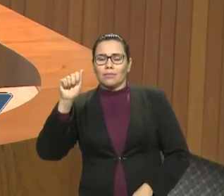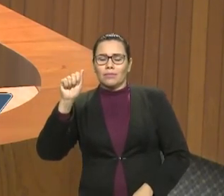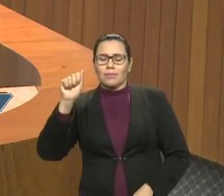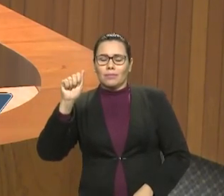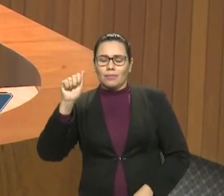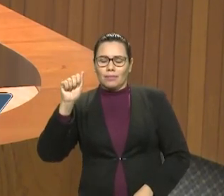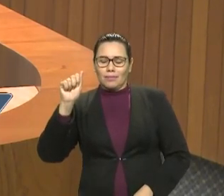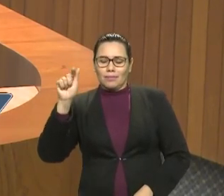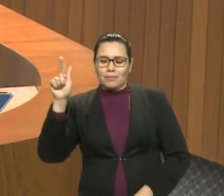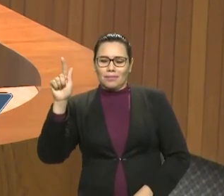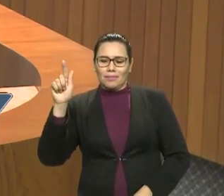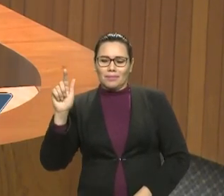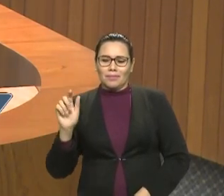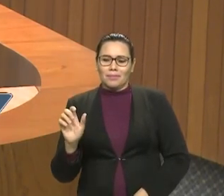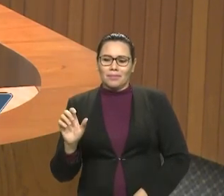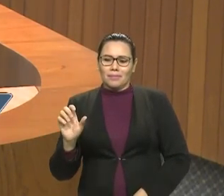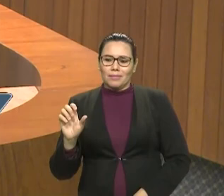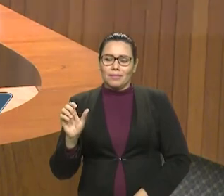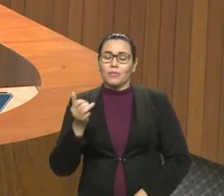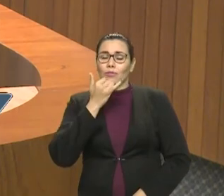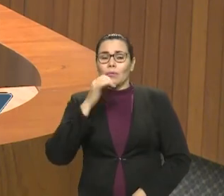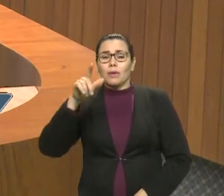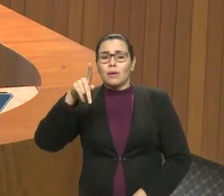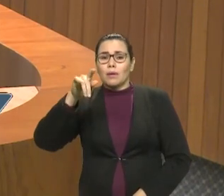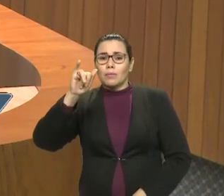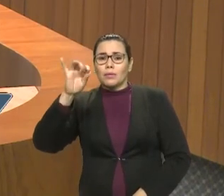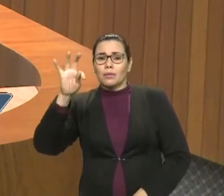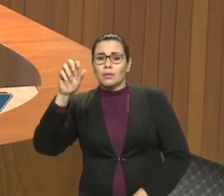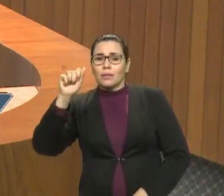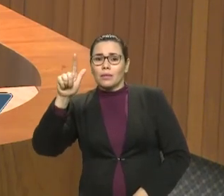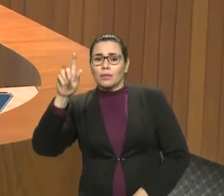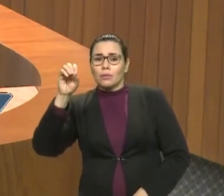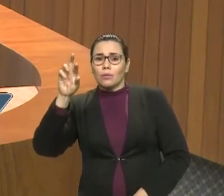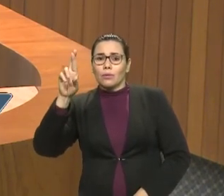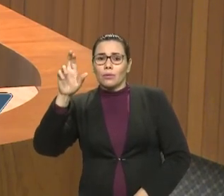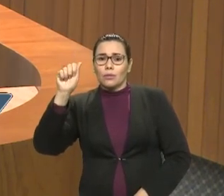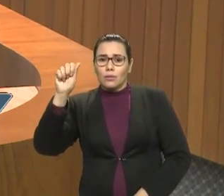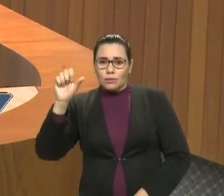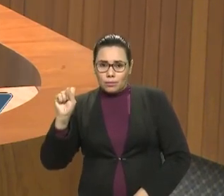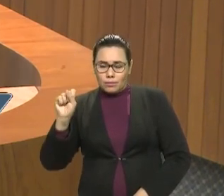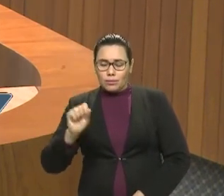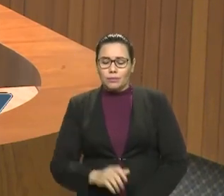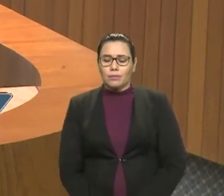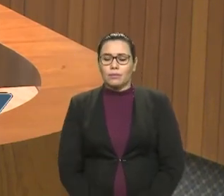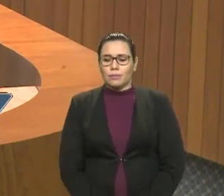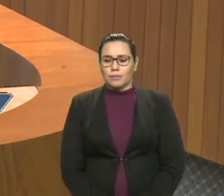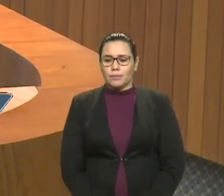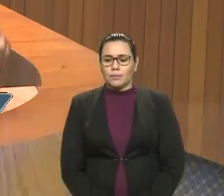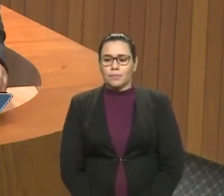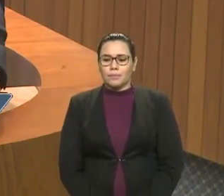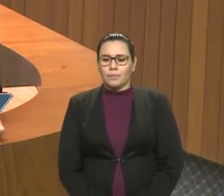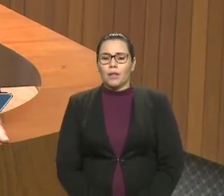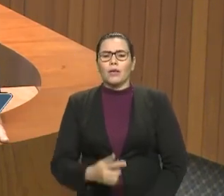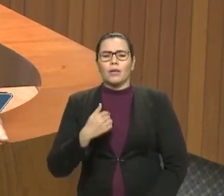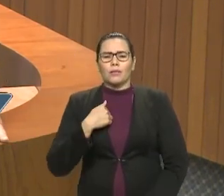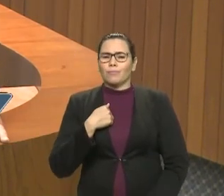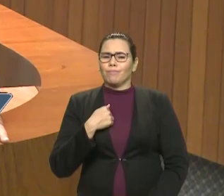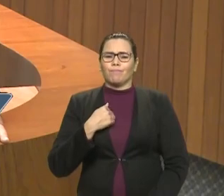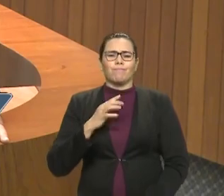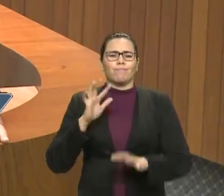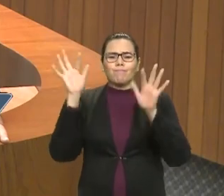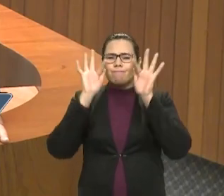que está se concretizando, e eu fico muito feliz de ter participado dessa conquista, porque ela vem cada vez mais